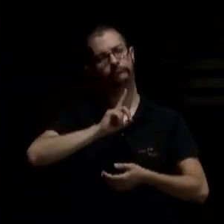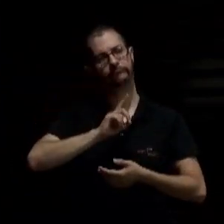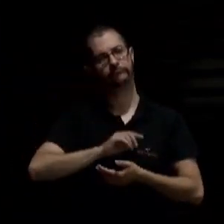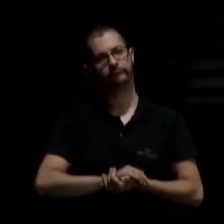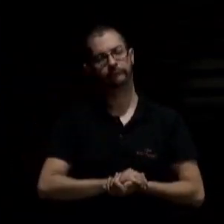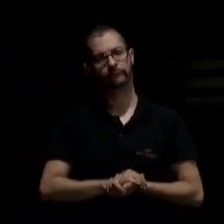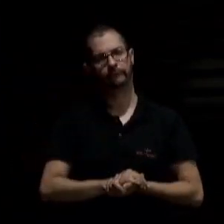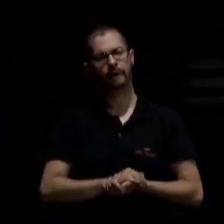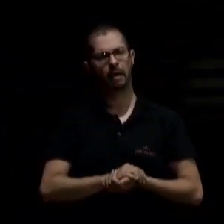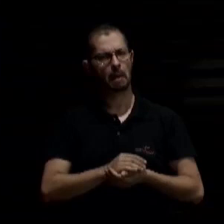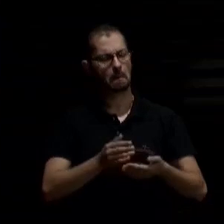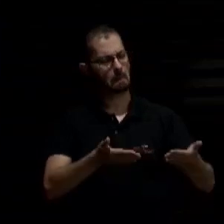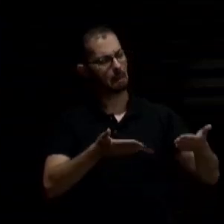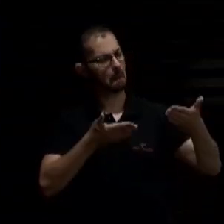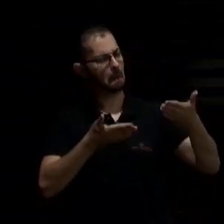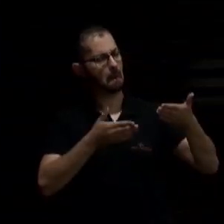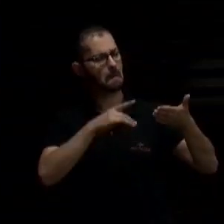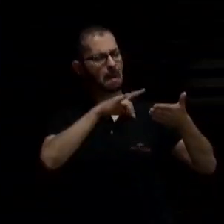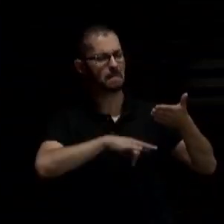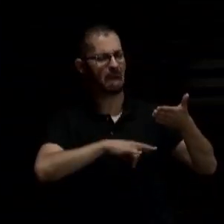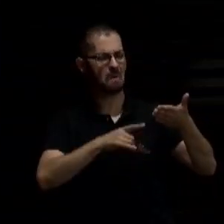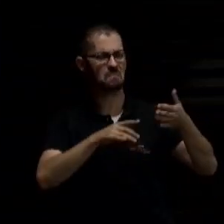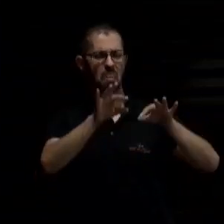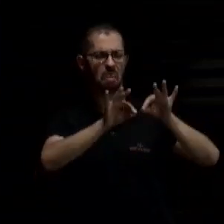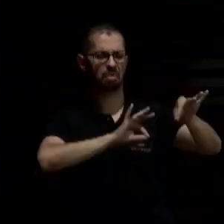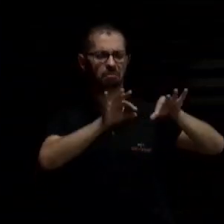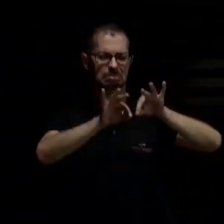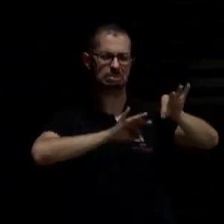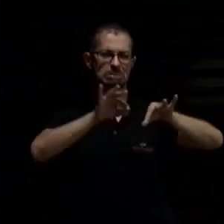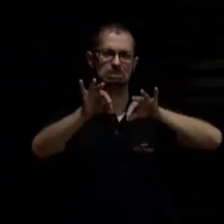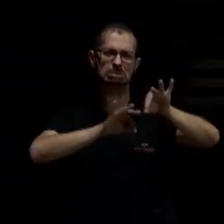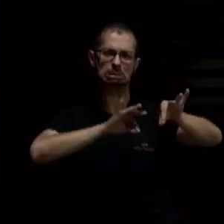e pegou aquele folheto e picou em pedacinhos,